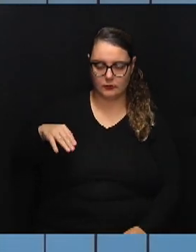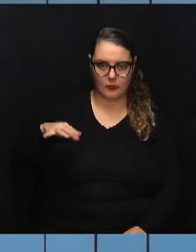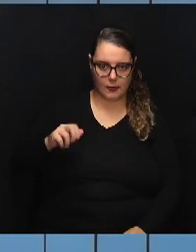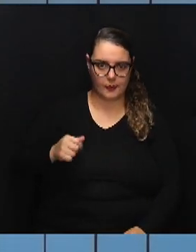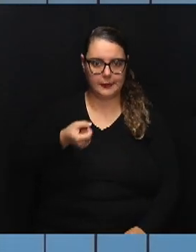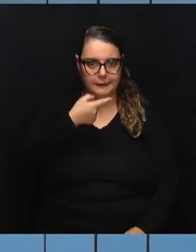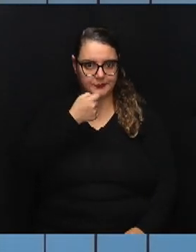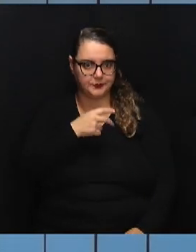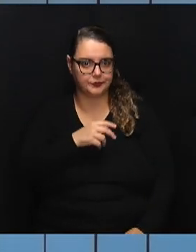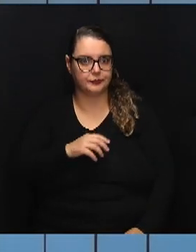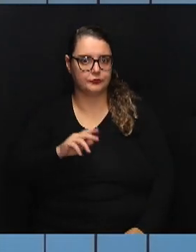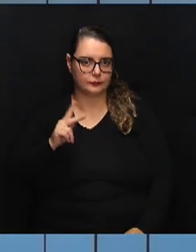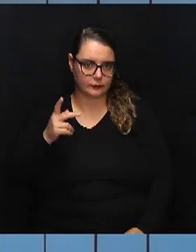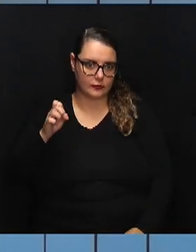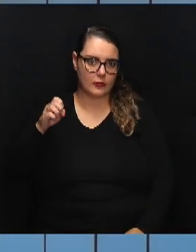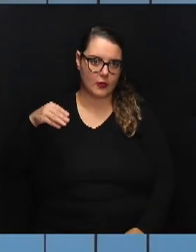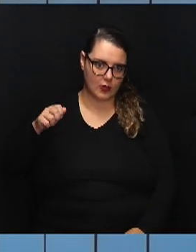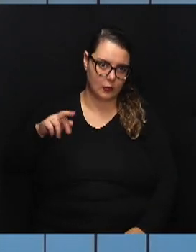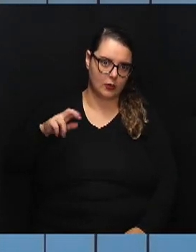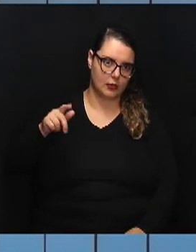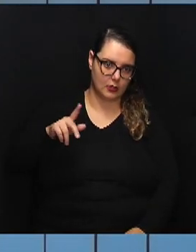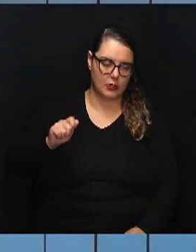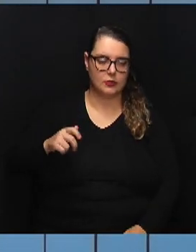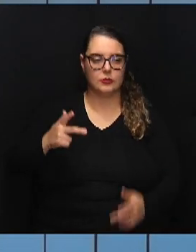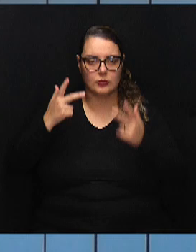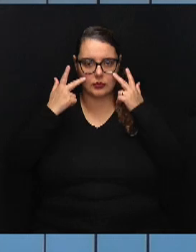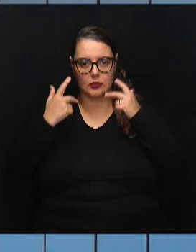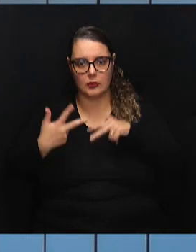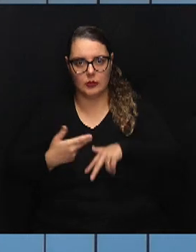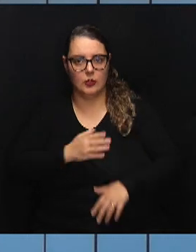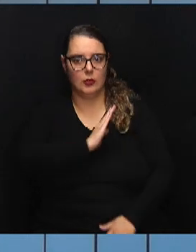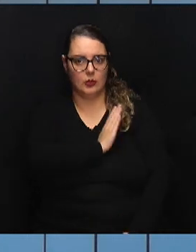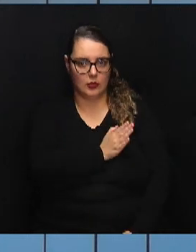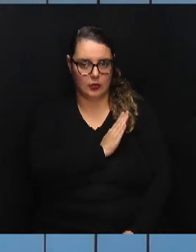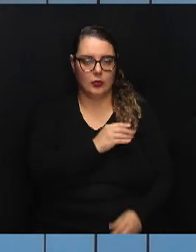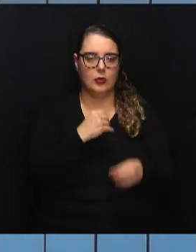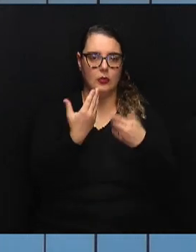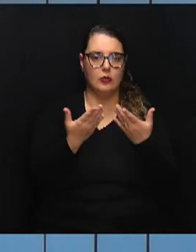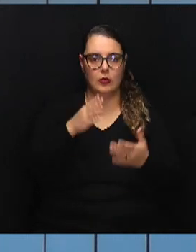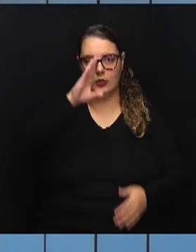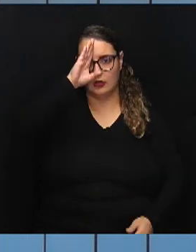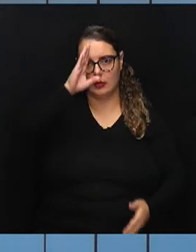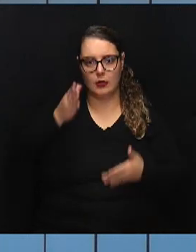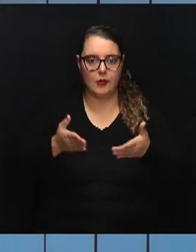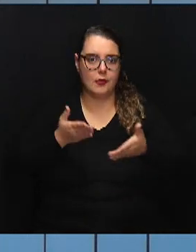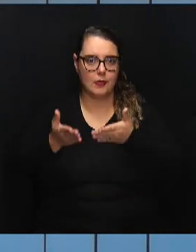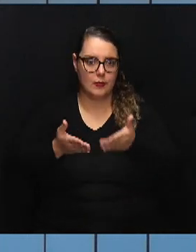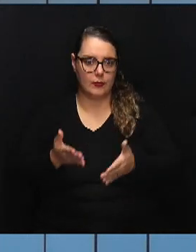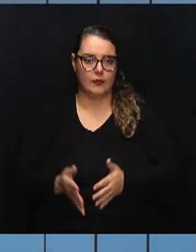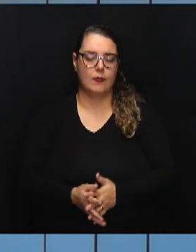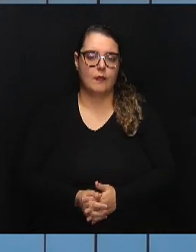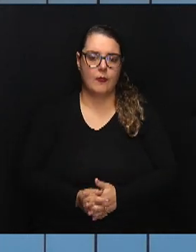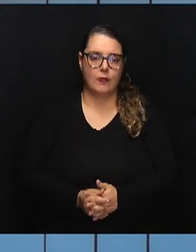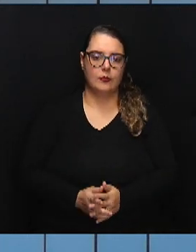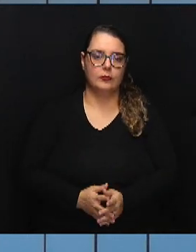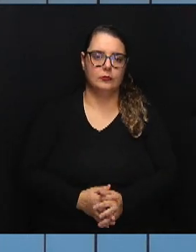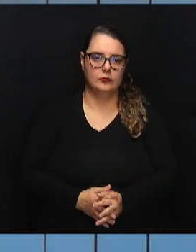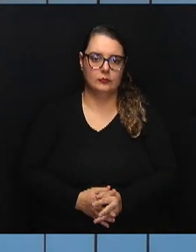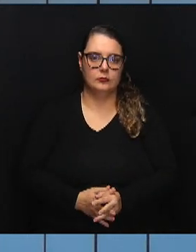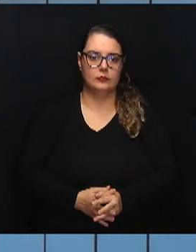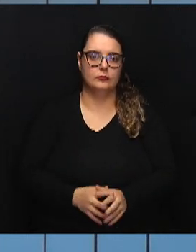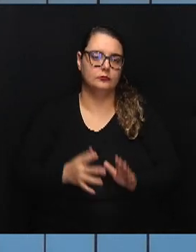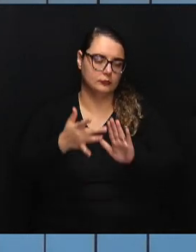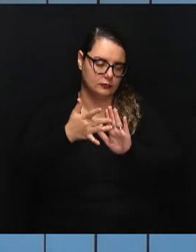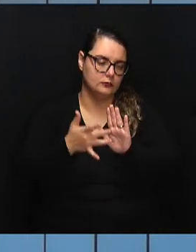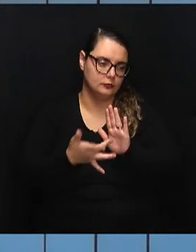e o hemorrágico, geralmente a cirurgia. O infarto, qual que é a principal conduta aí no tratamento, o